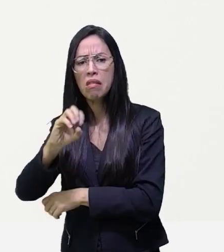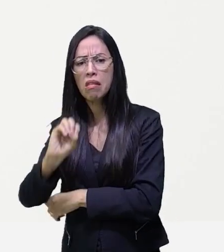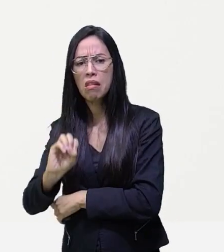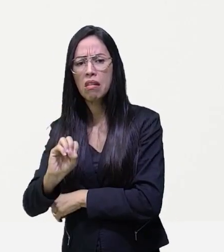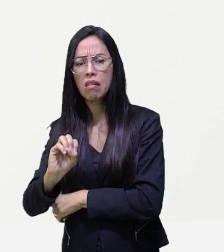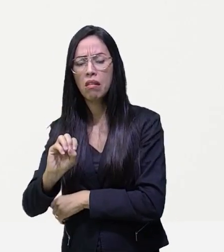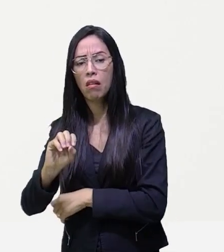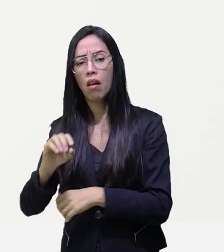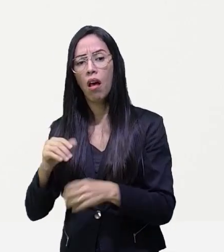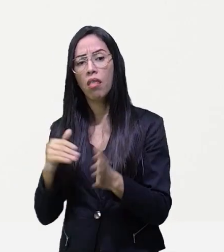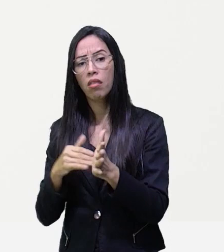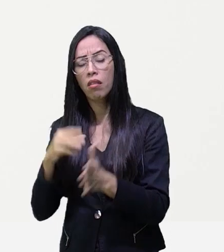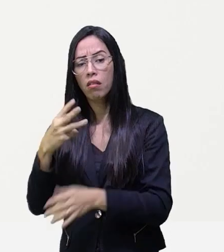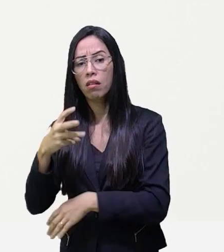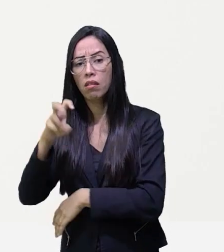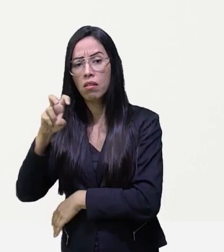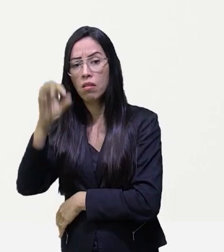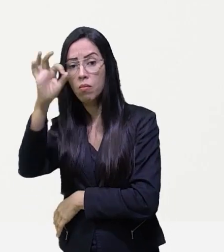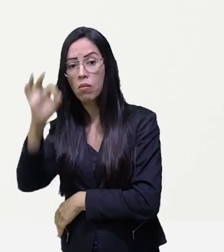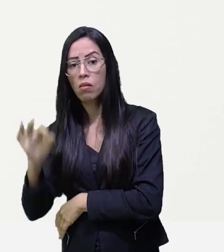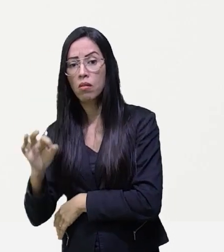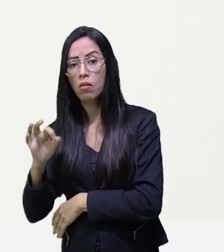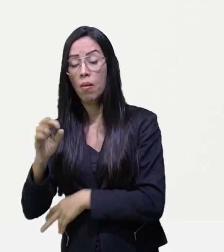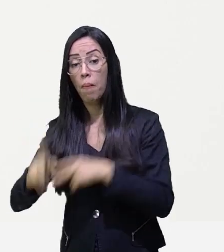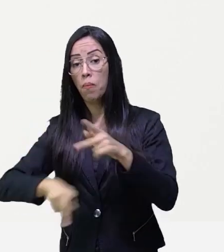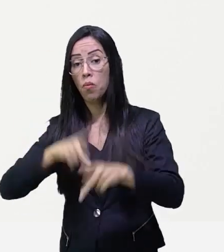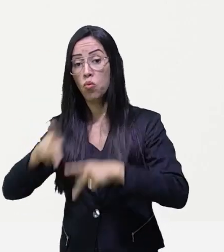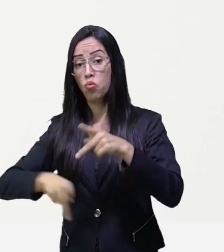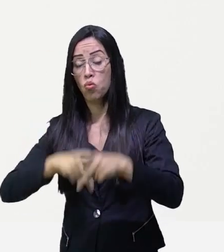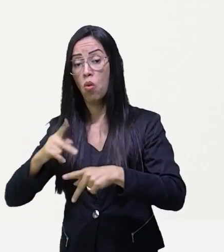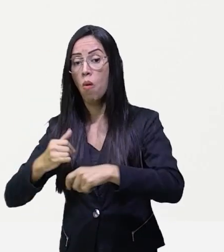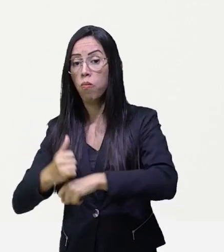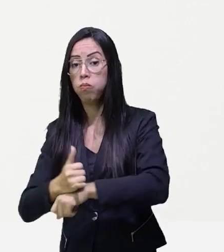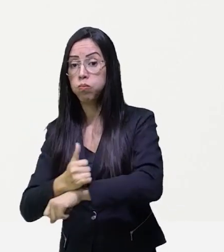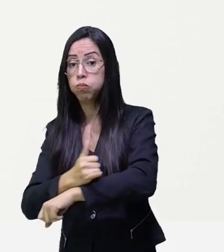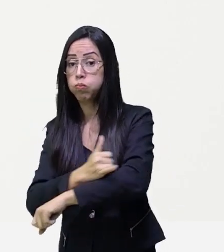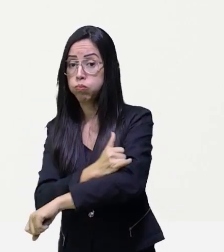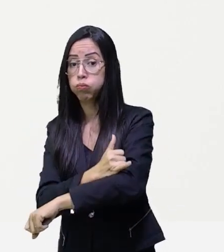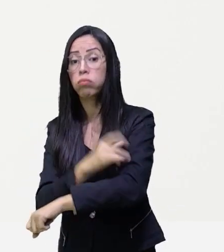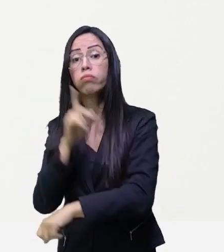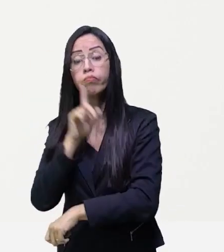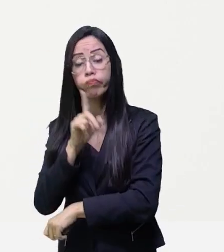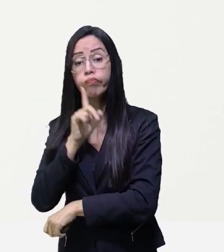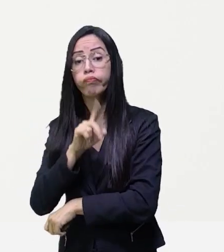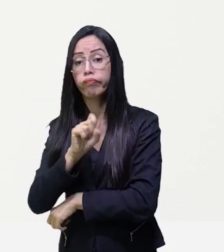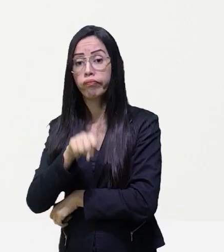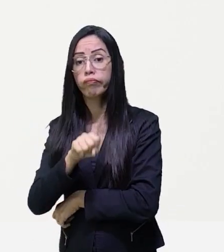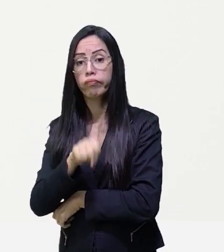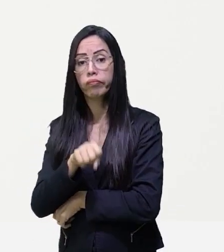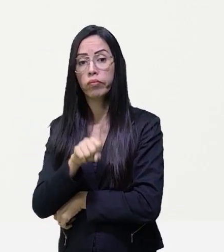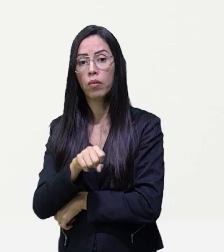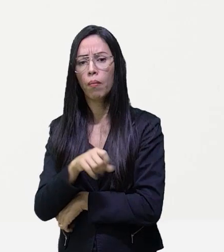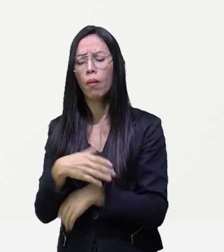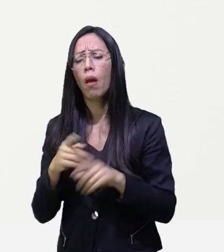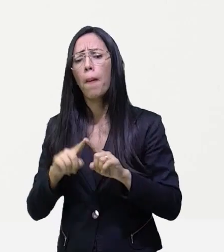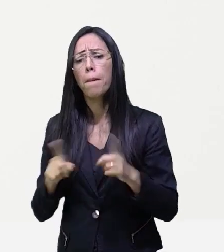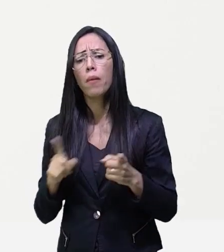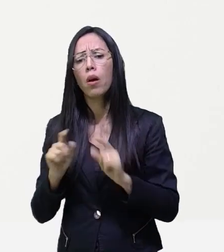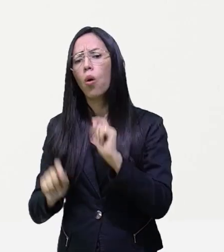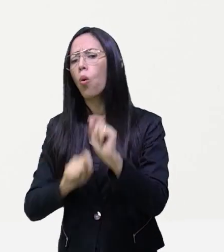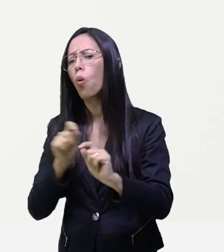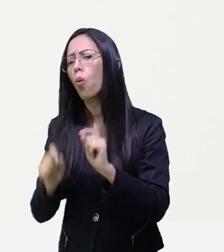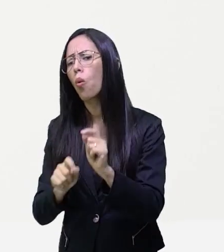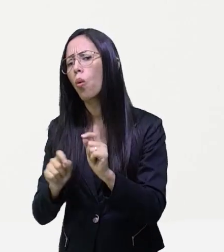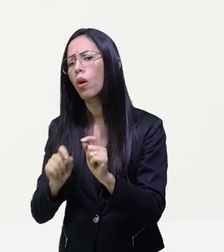da população é obesa. Tá vendo, gente? E o que tem causado o aumento